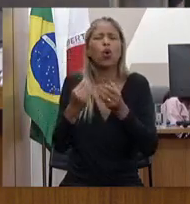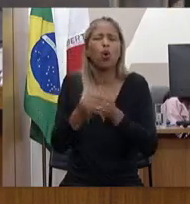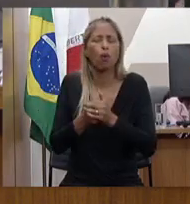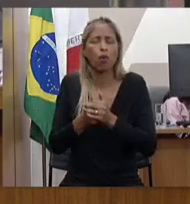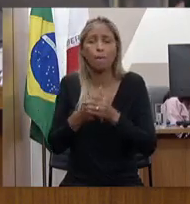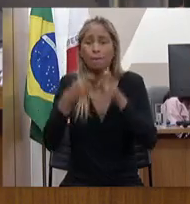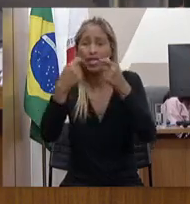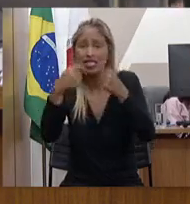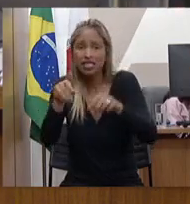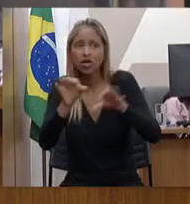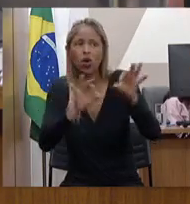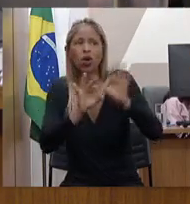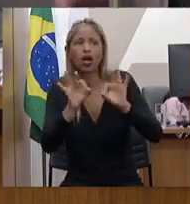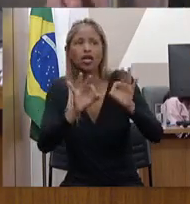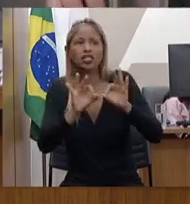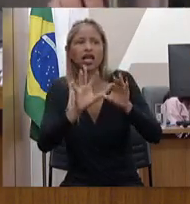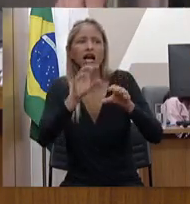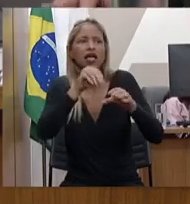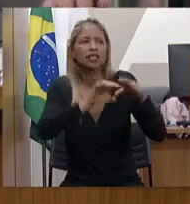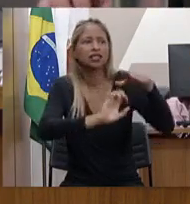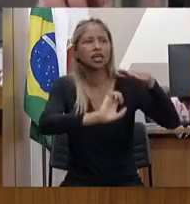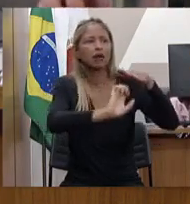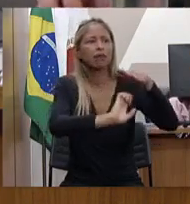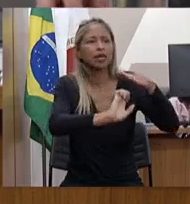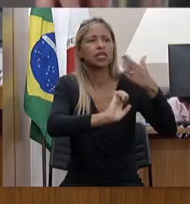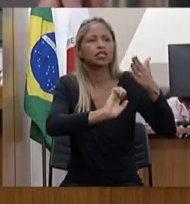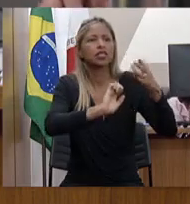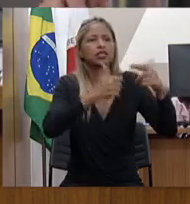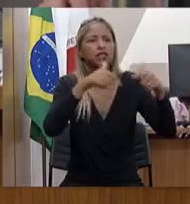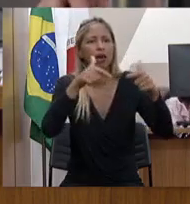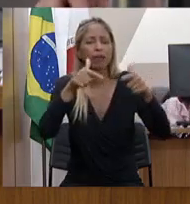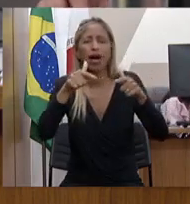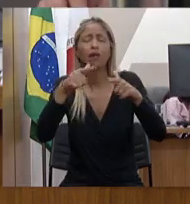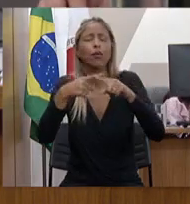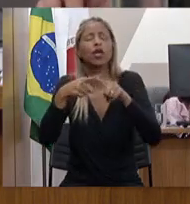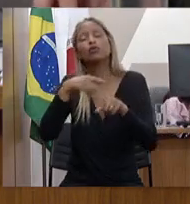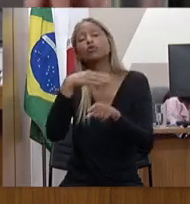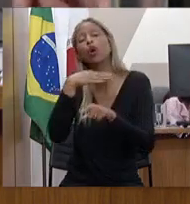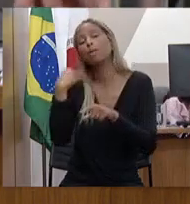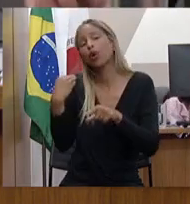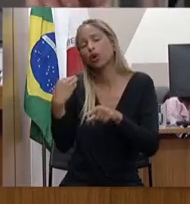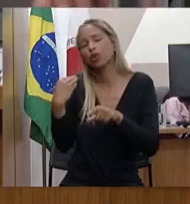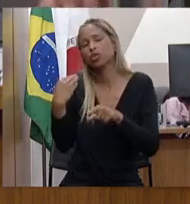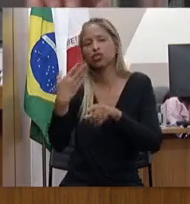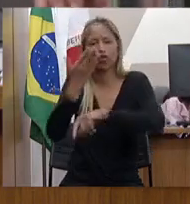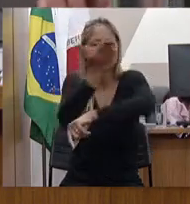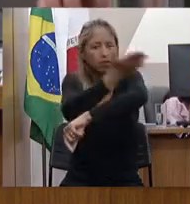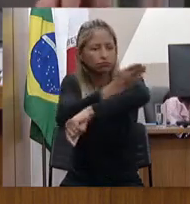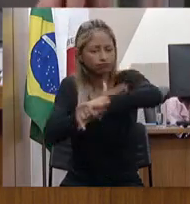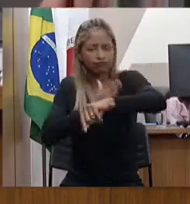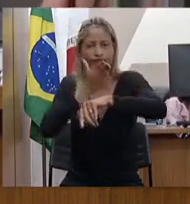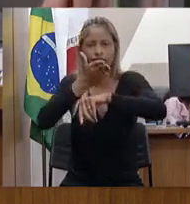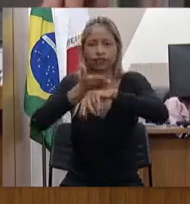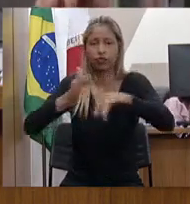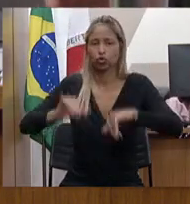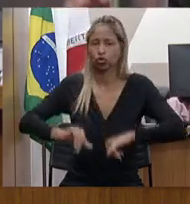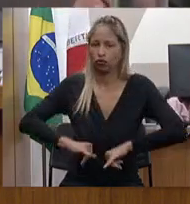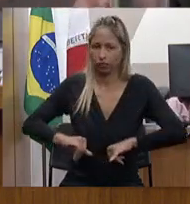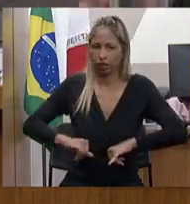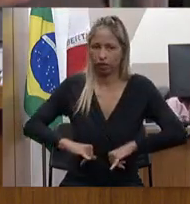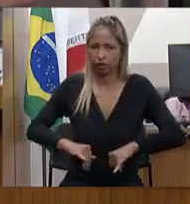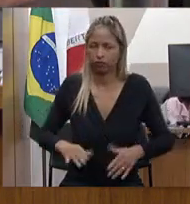eles deveriam organizar o trabalho para que o trabalho não fosse morte não fosse amputação não fosse sofrimento